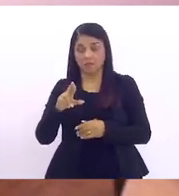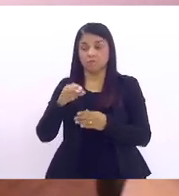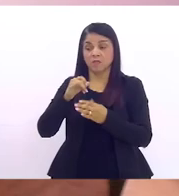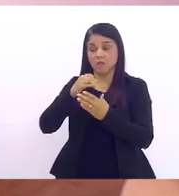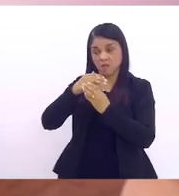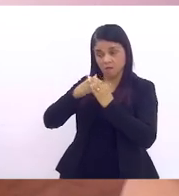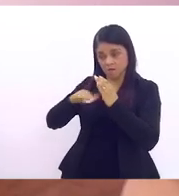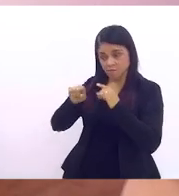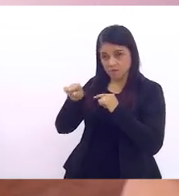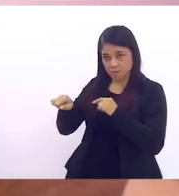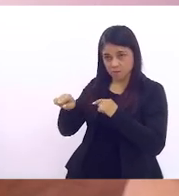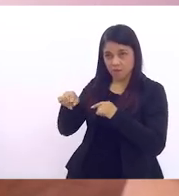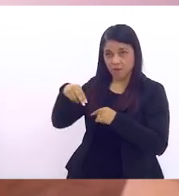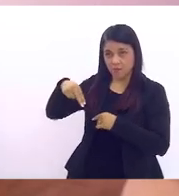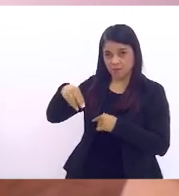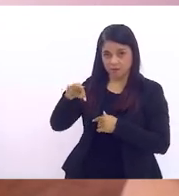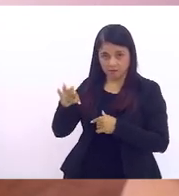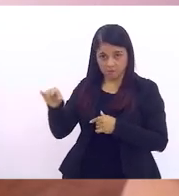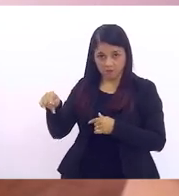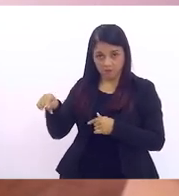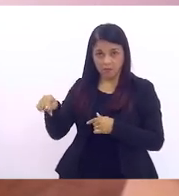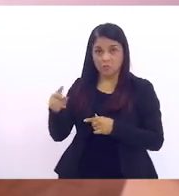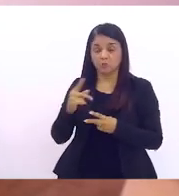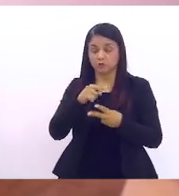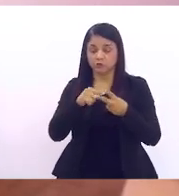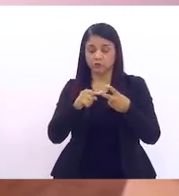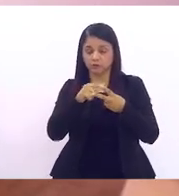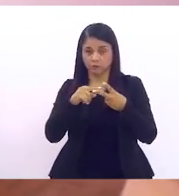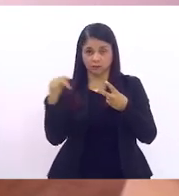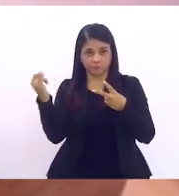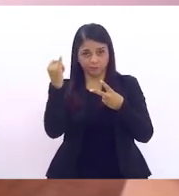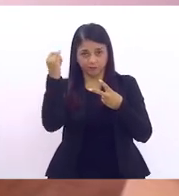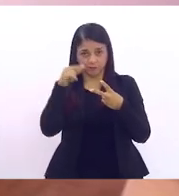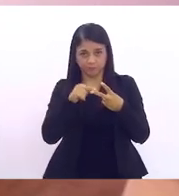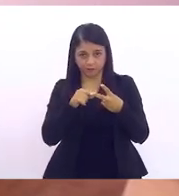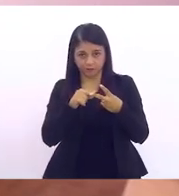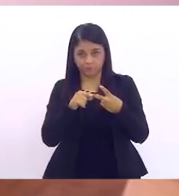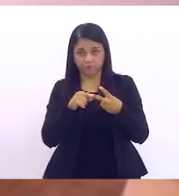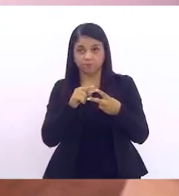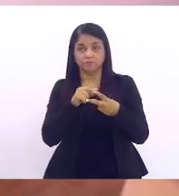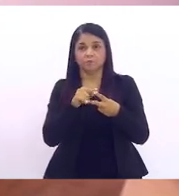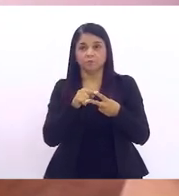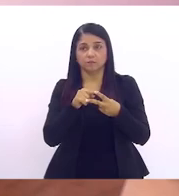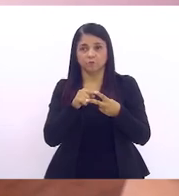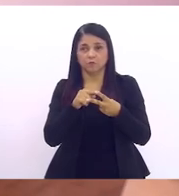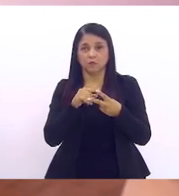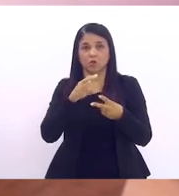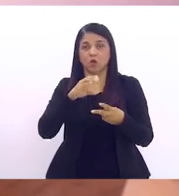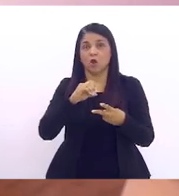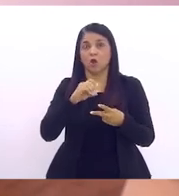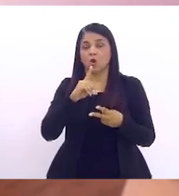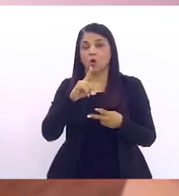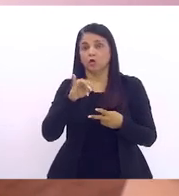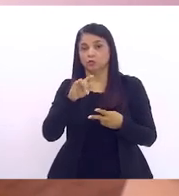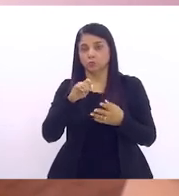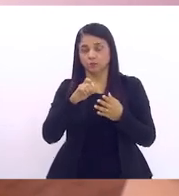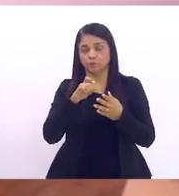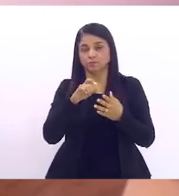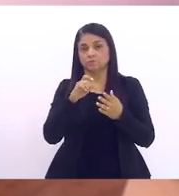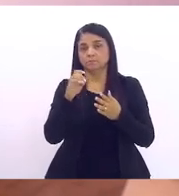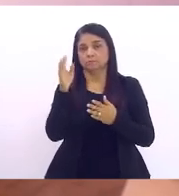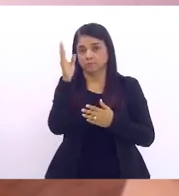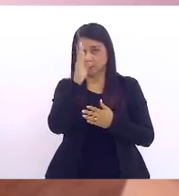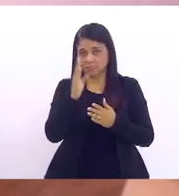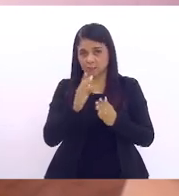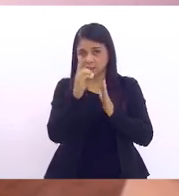autuador é sobre a luz de dois itens importantíssimos primeiro do Código de Trânsito Brasileiro que